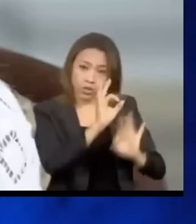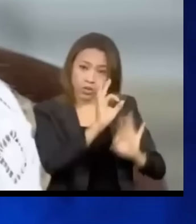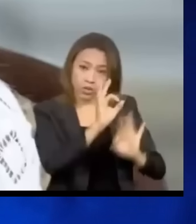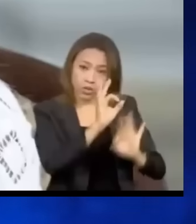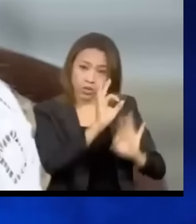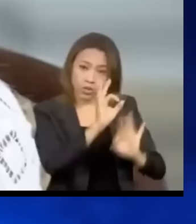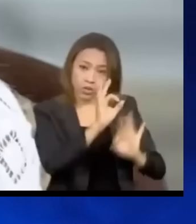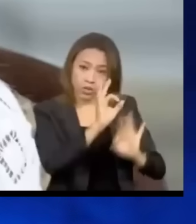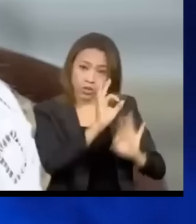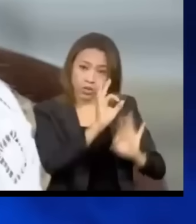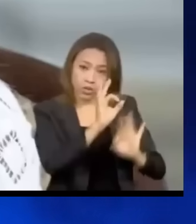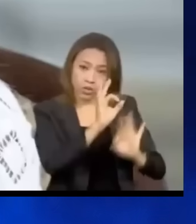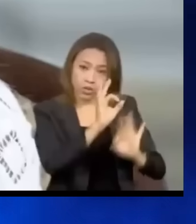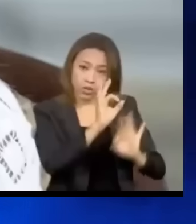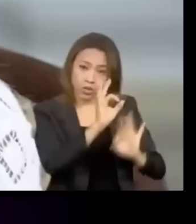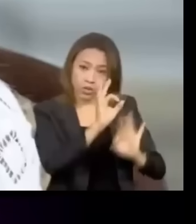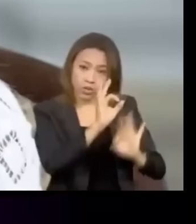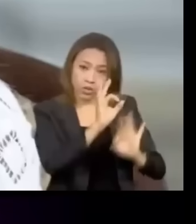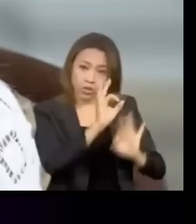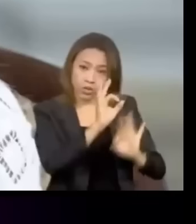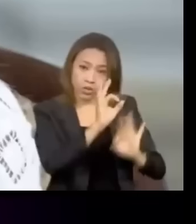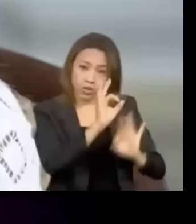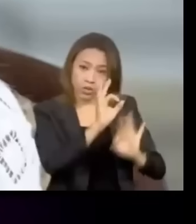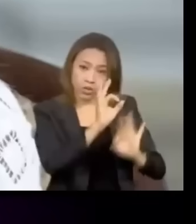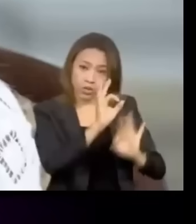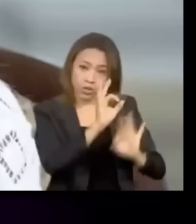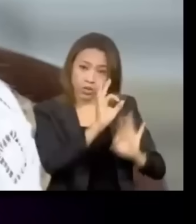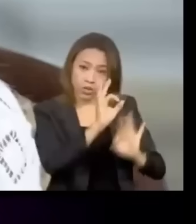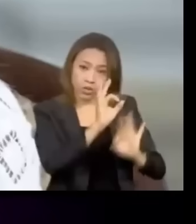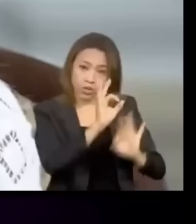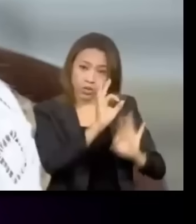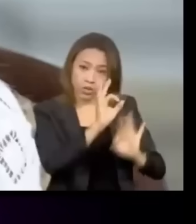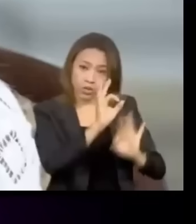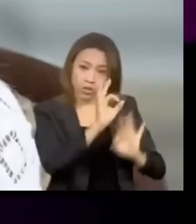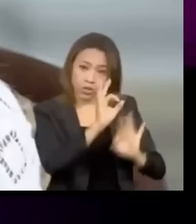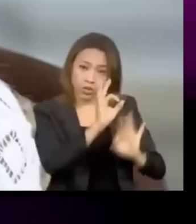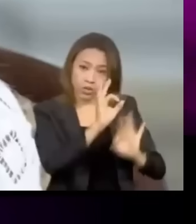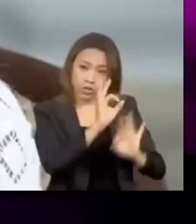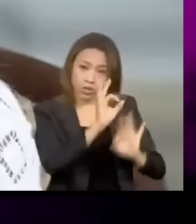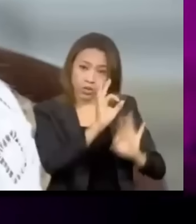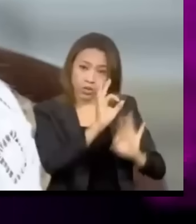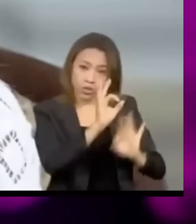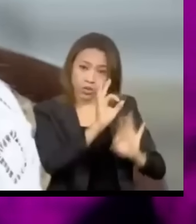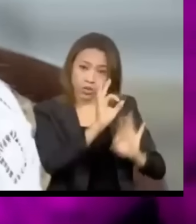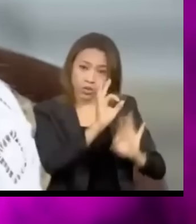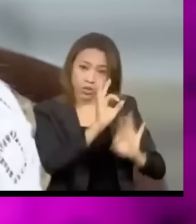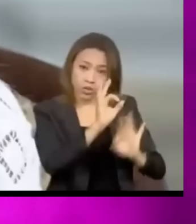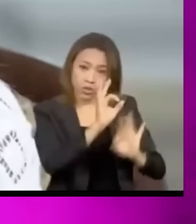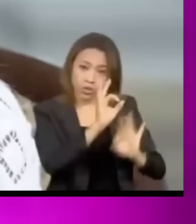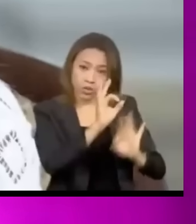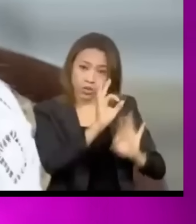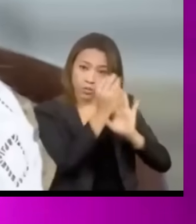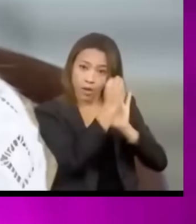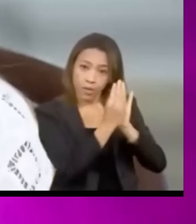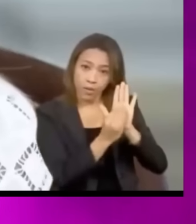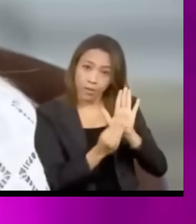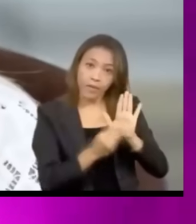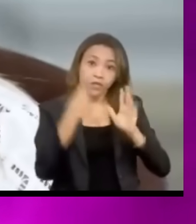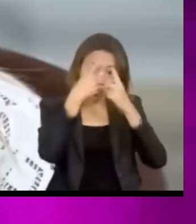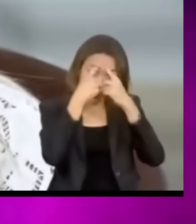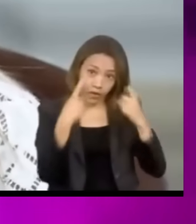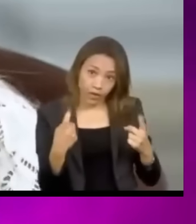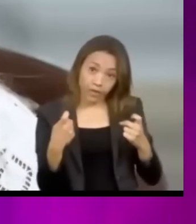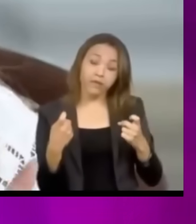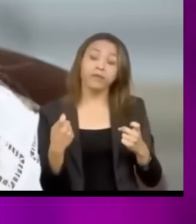os trouxa vai lá e apoia e aí depois toma no brioco, né? Fica aí pagando 92% de imposto aí na tua brusinha. Eu acho que a